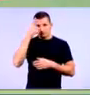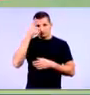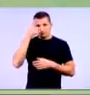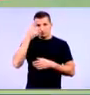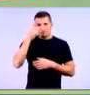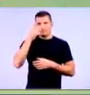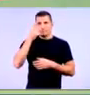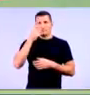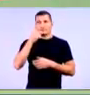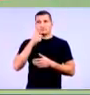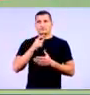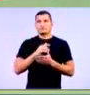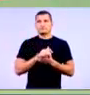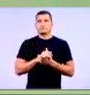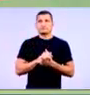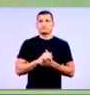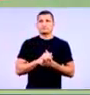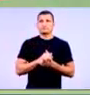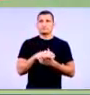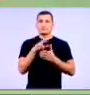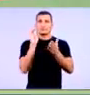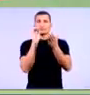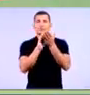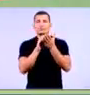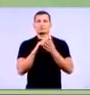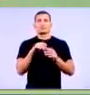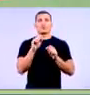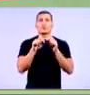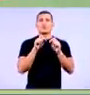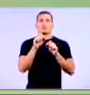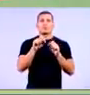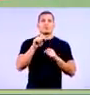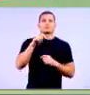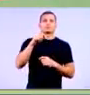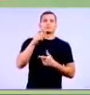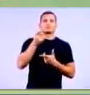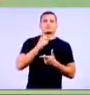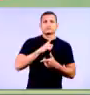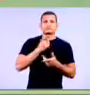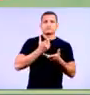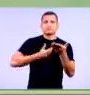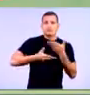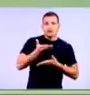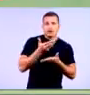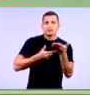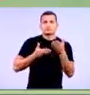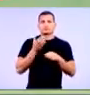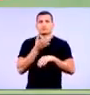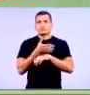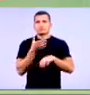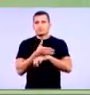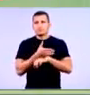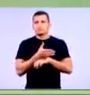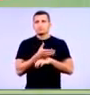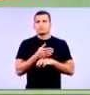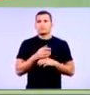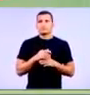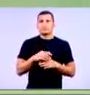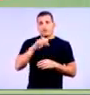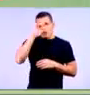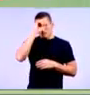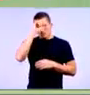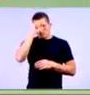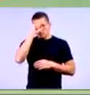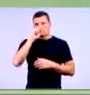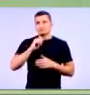aprendizagem. E a gente colocou o que ele promove? Bom, interação, participação, produção,